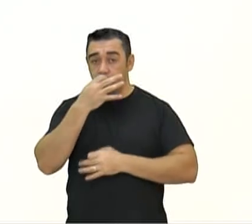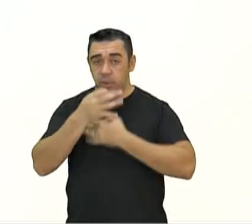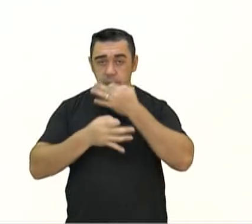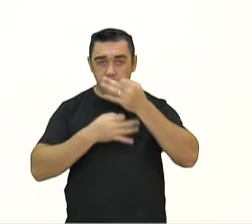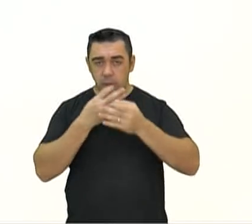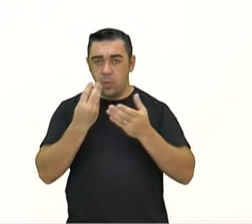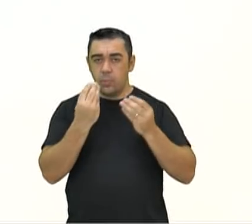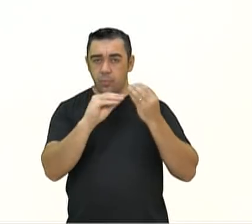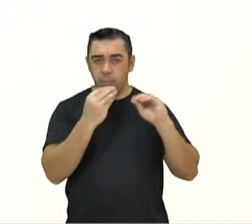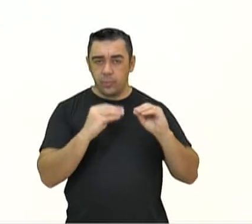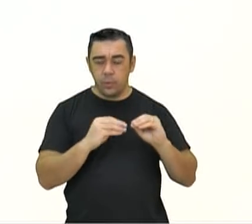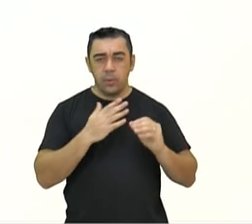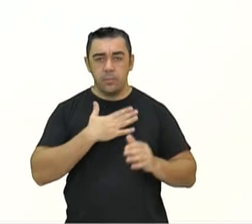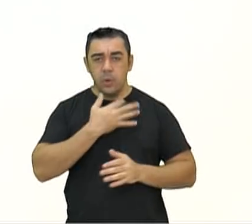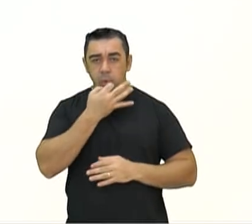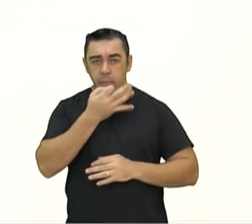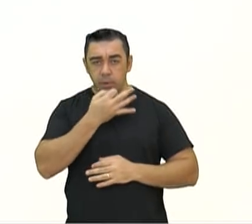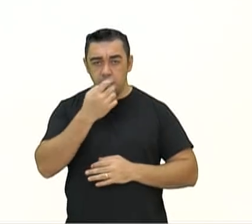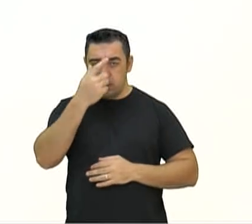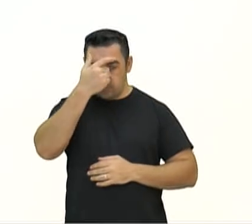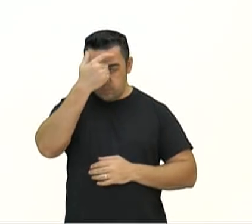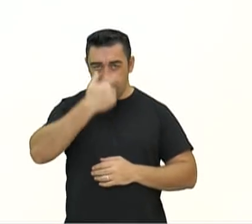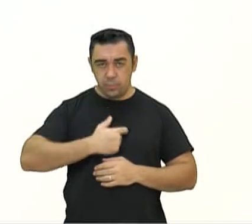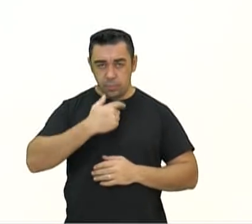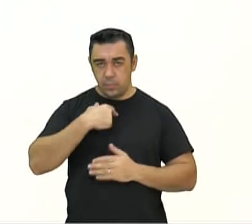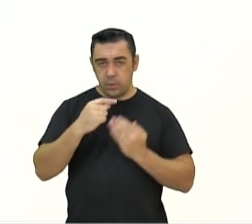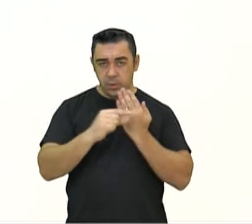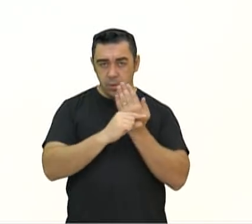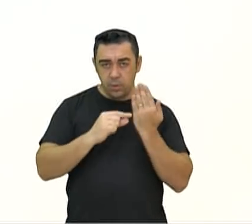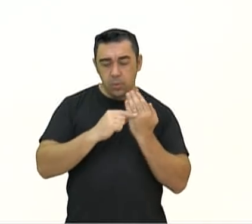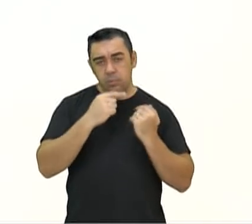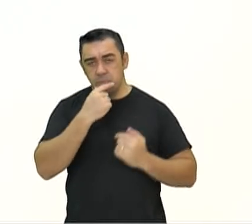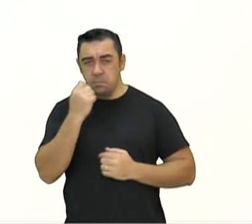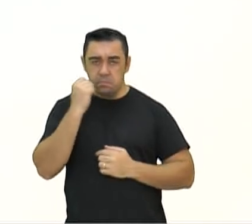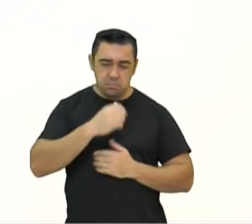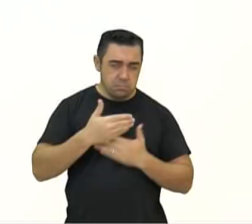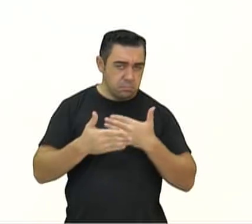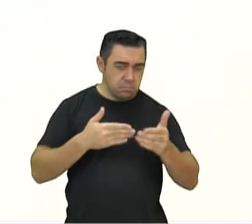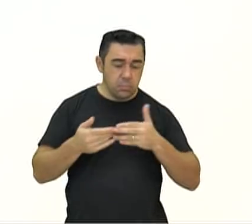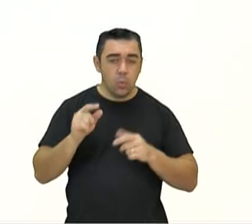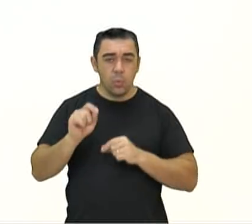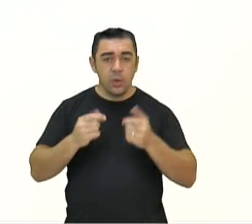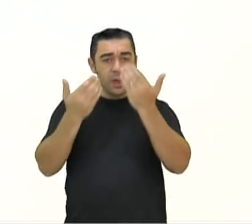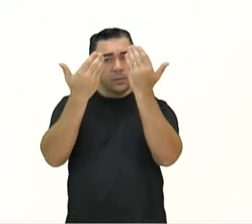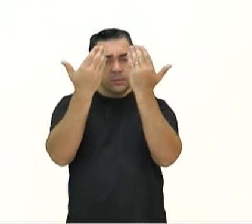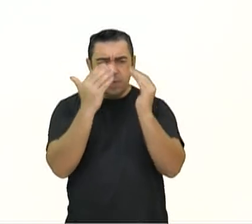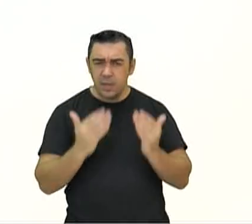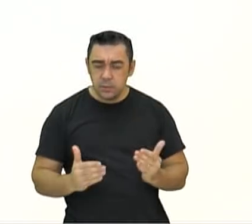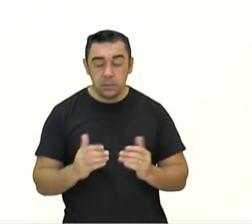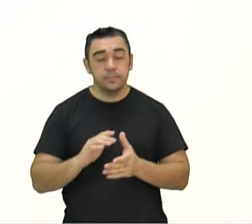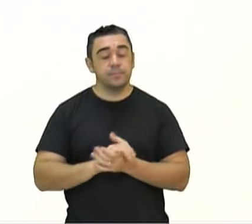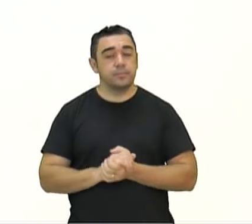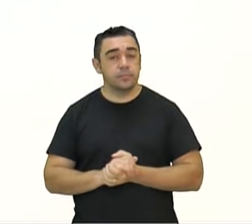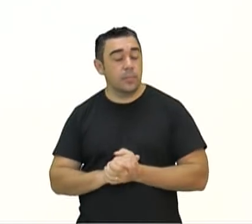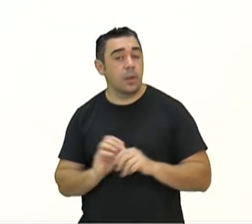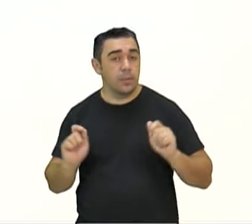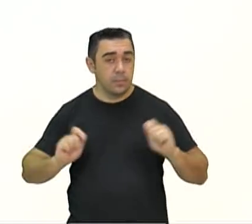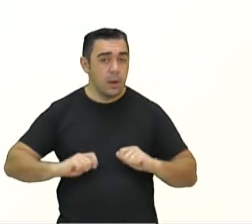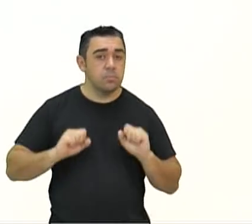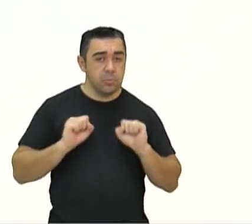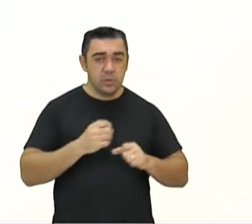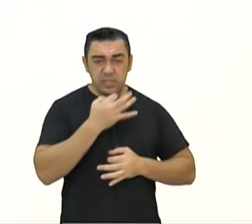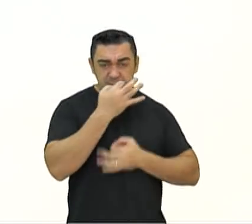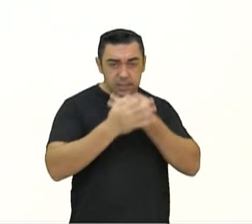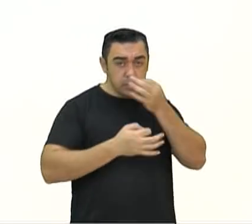reúne comentários e julgamentos do resenhador ou da resenhadora sobre o que está sendo analisado. A abordagem pode ser